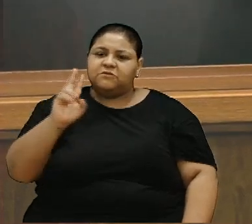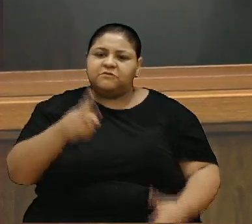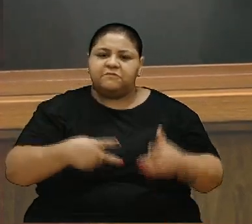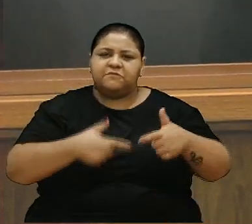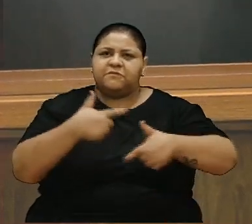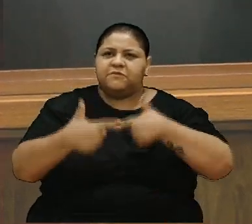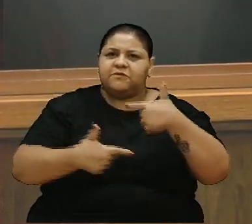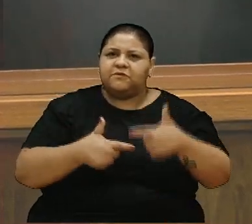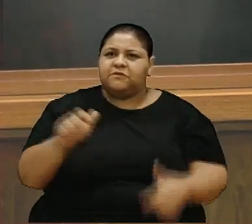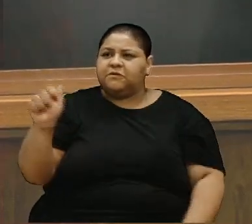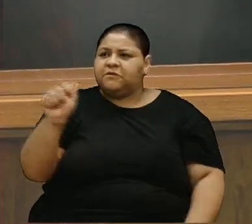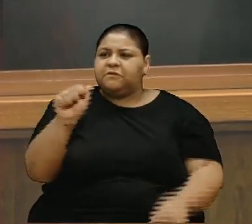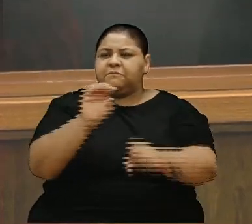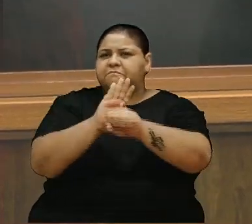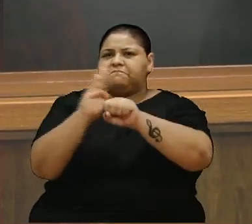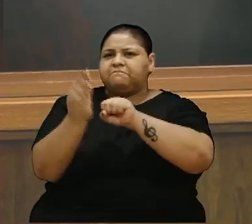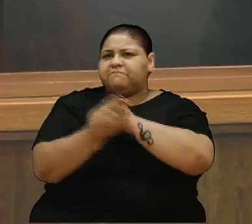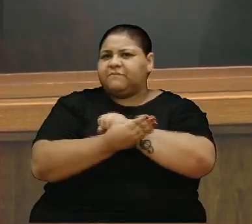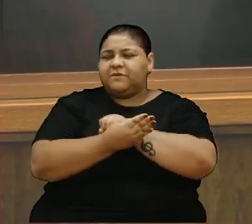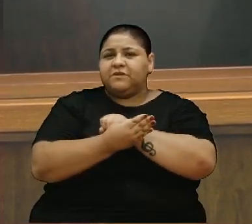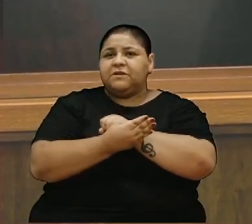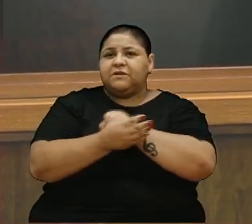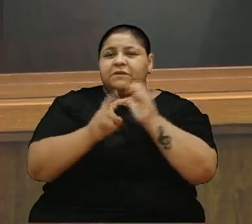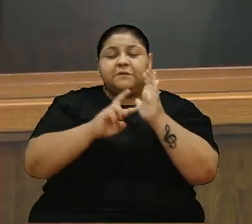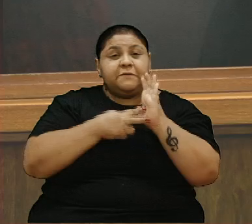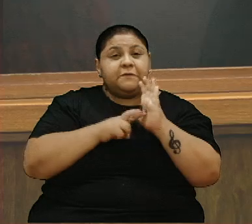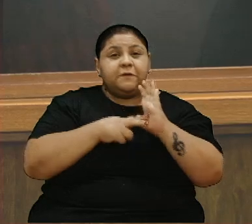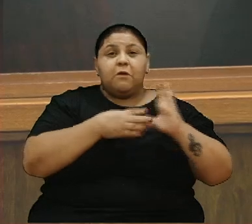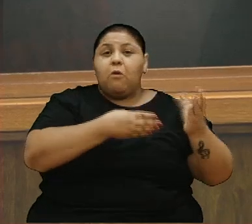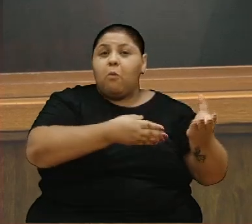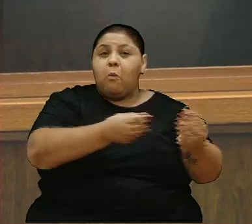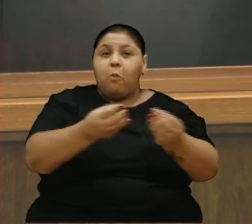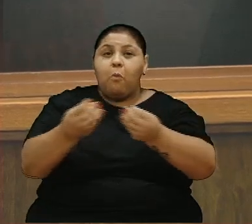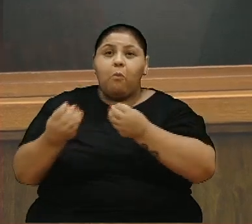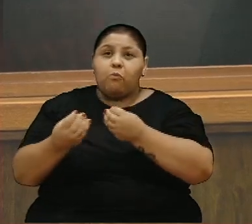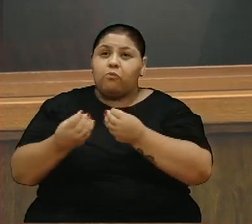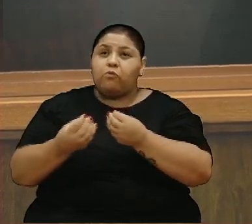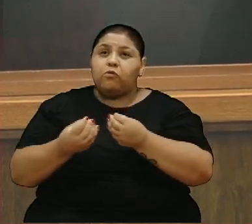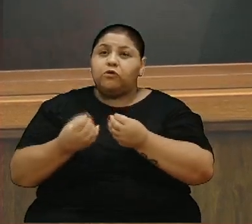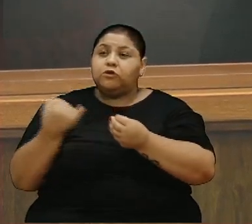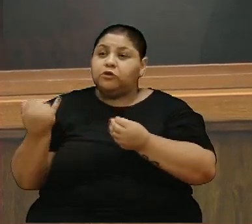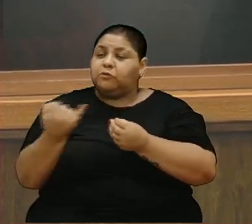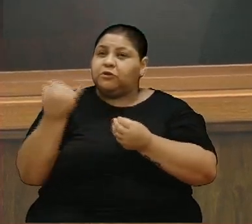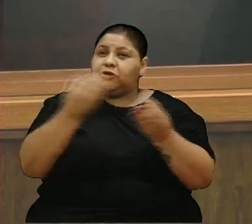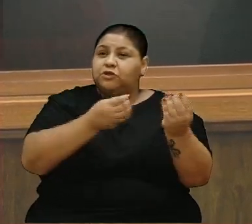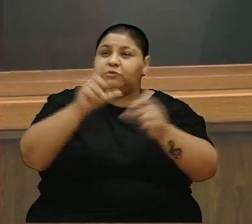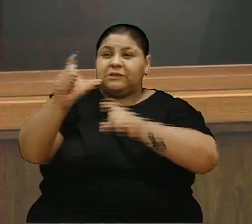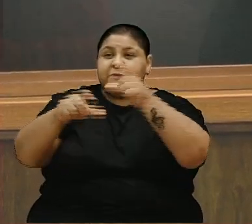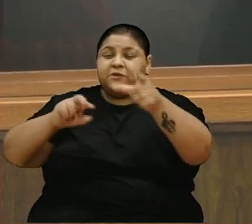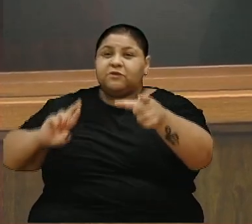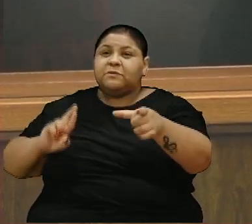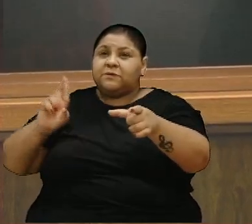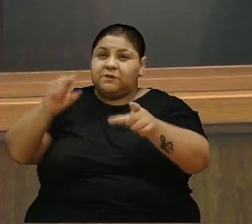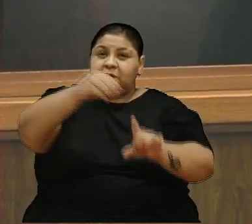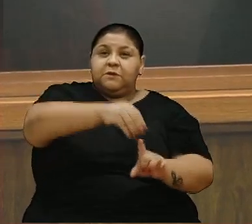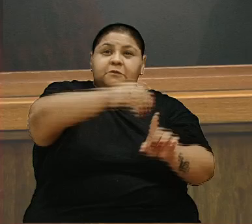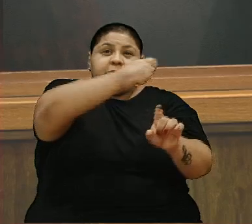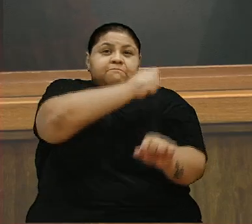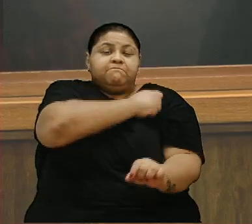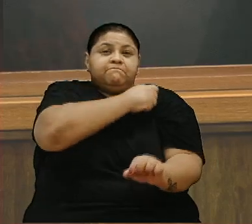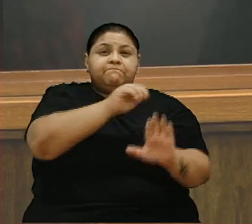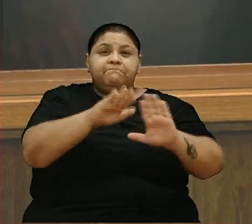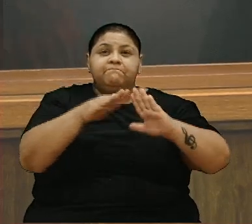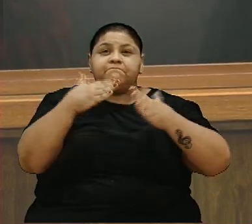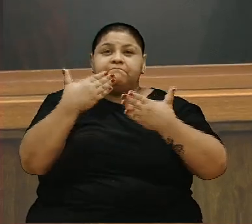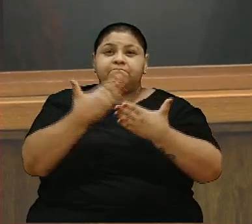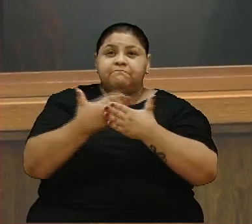trabalhadores, associações de bairro, enfim, sindicatos, estava muito representativo, e principalmente por estudantes e escolas